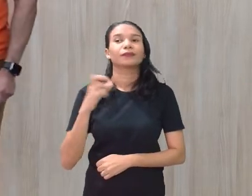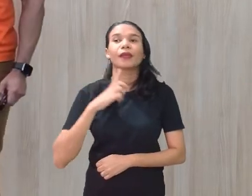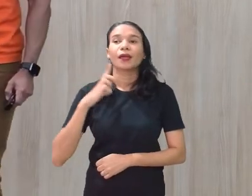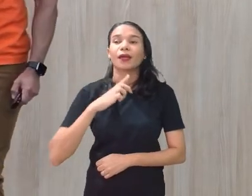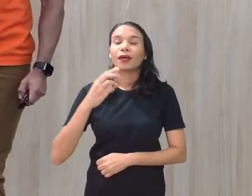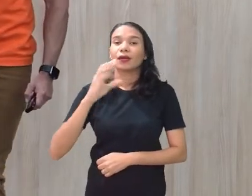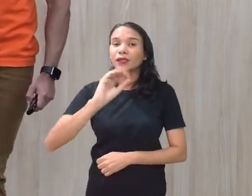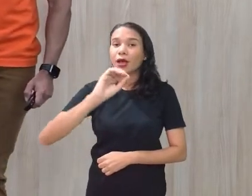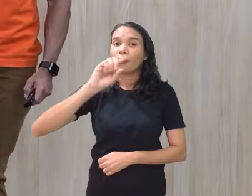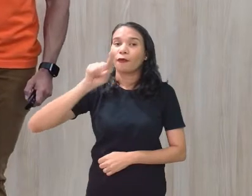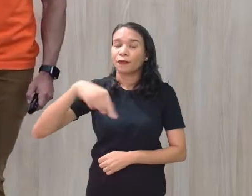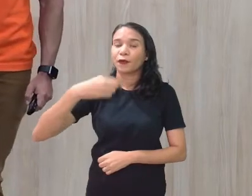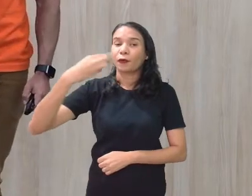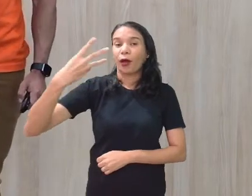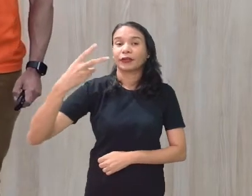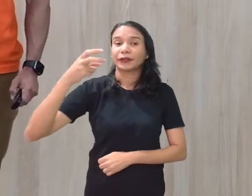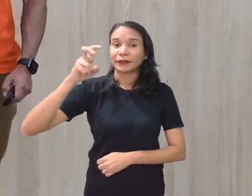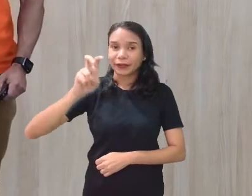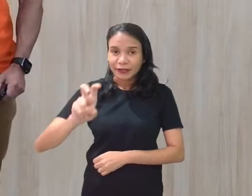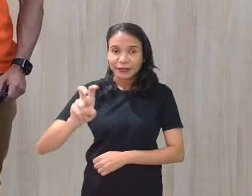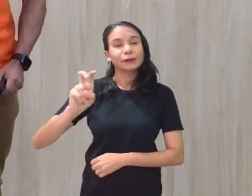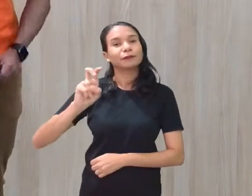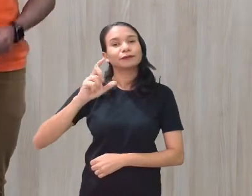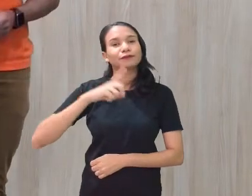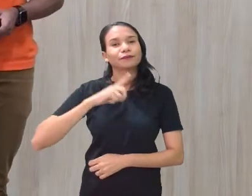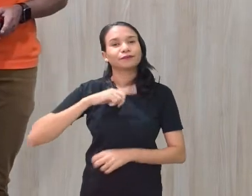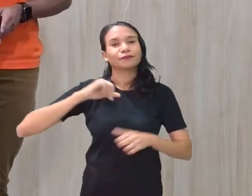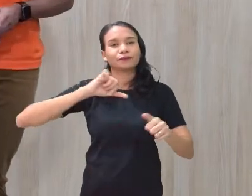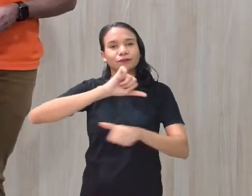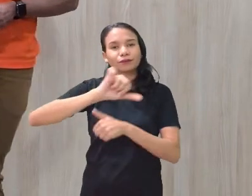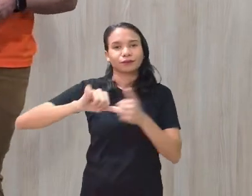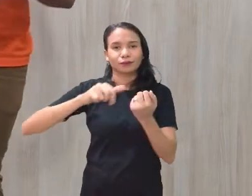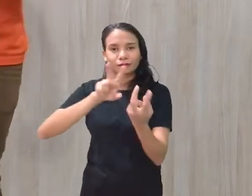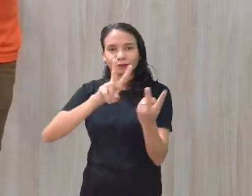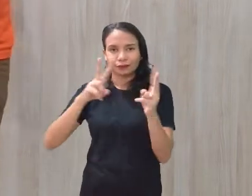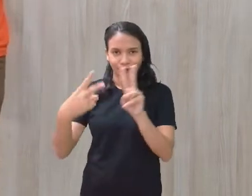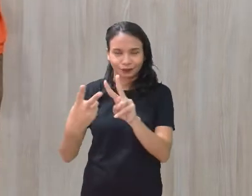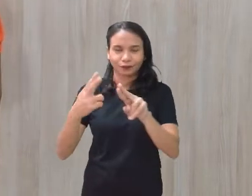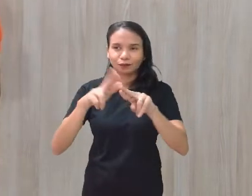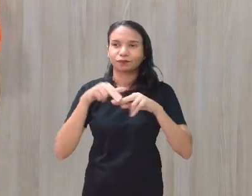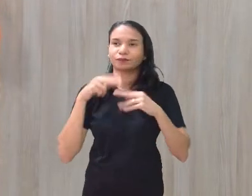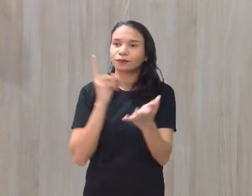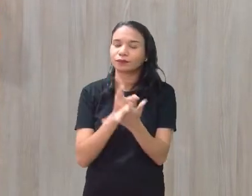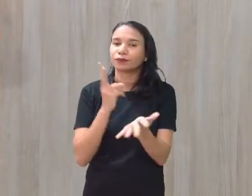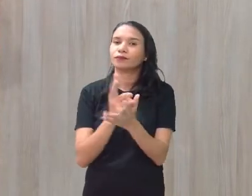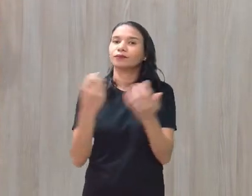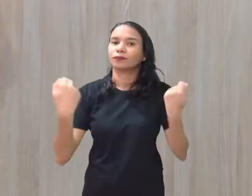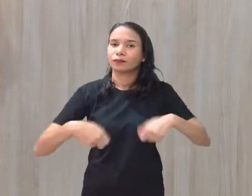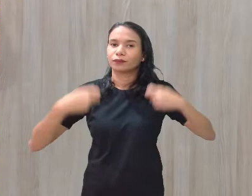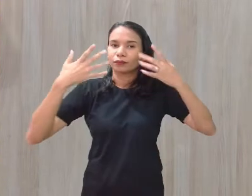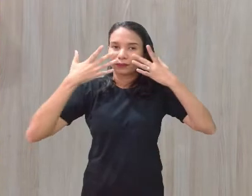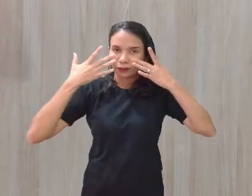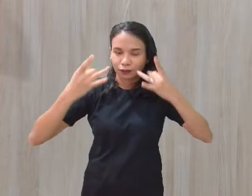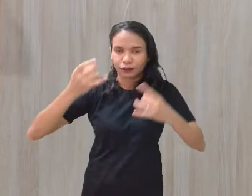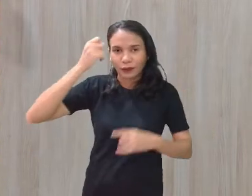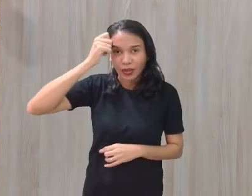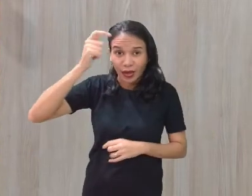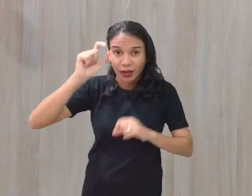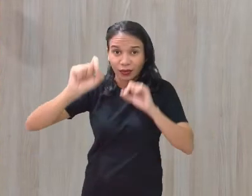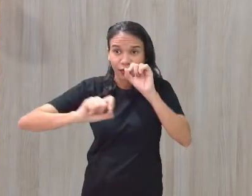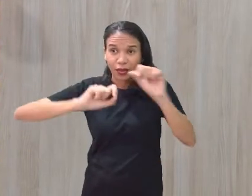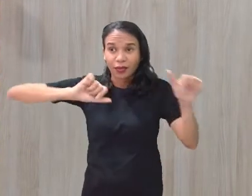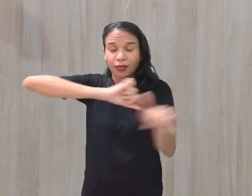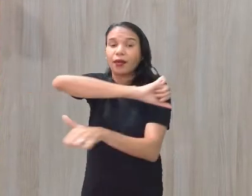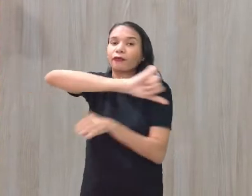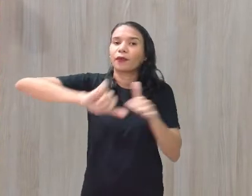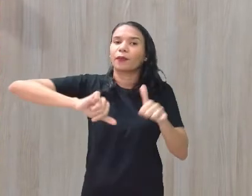35 centésimos, tá? Transformando aí para um número decimal. Então, sempre atente para essa ideia, tá? Da transformação.